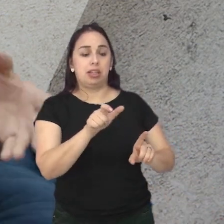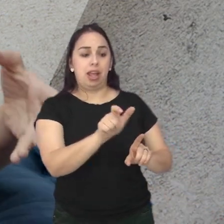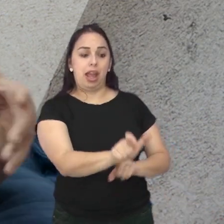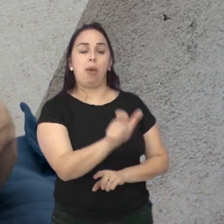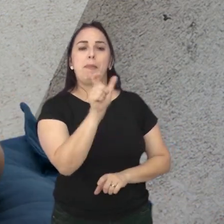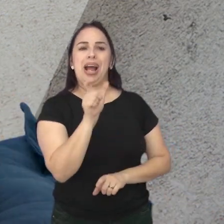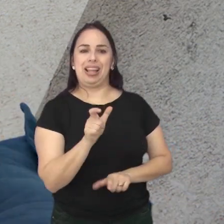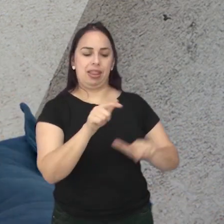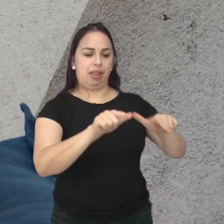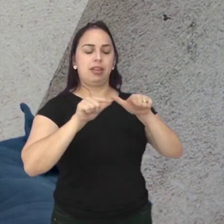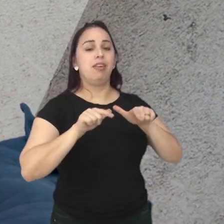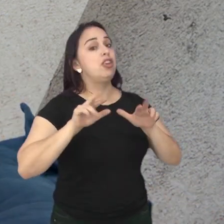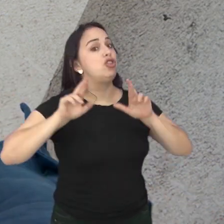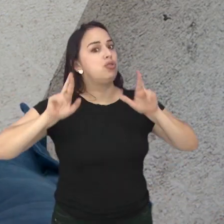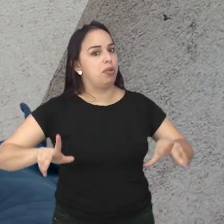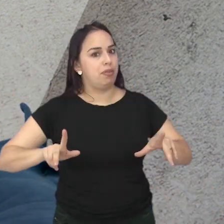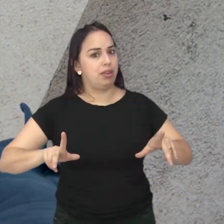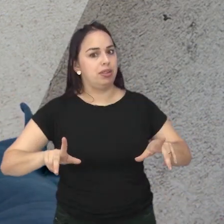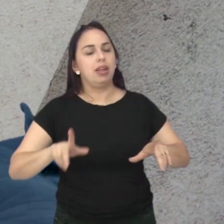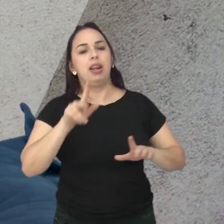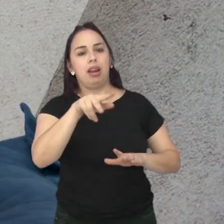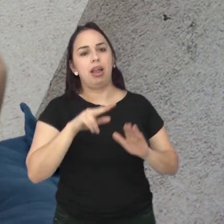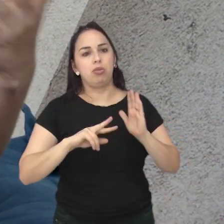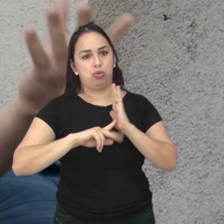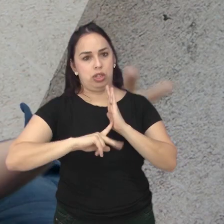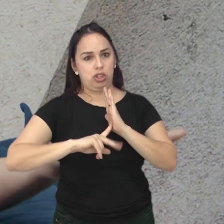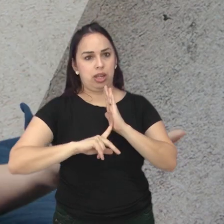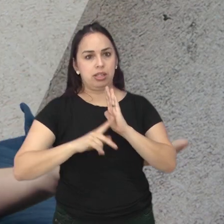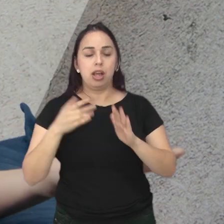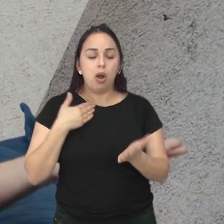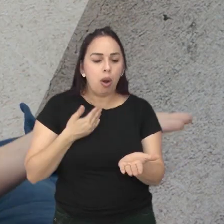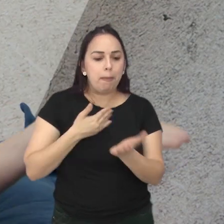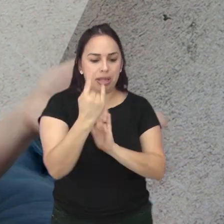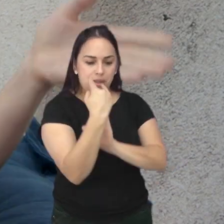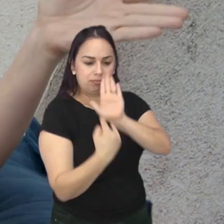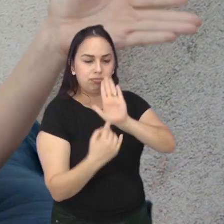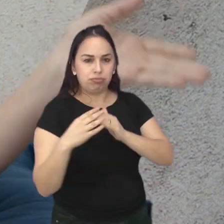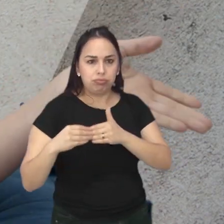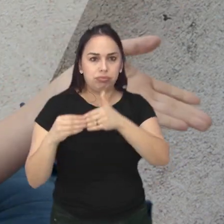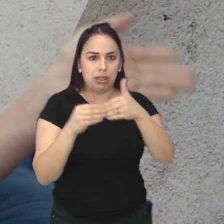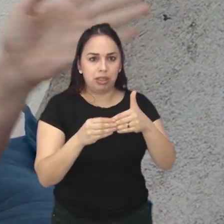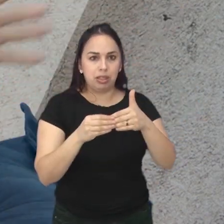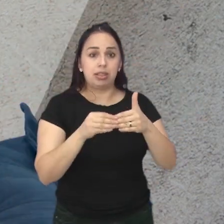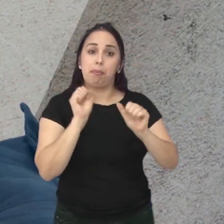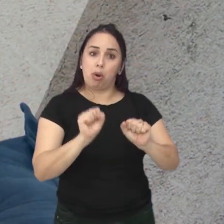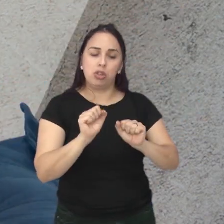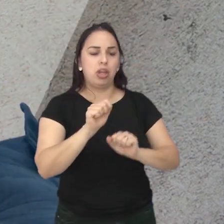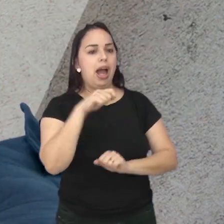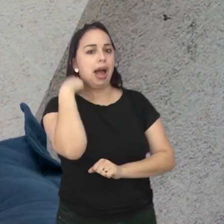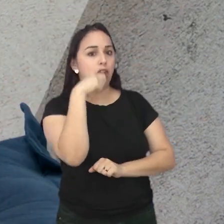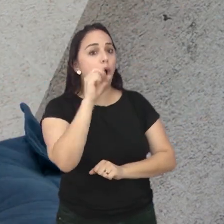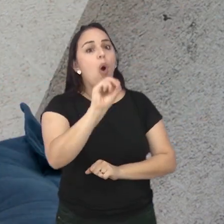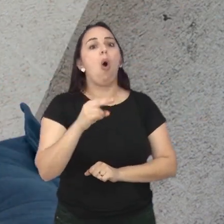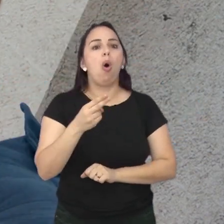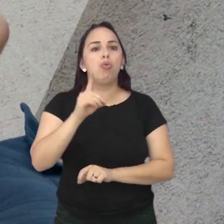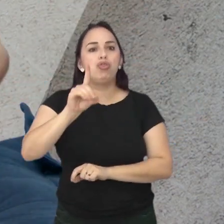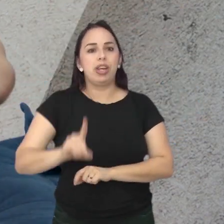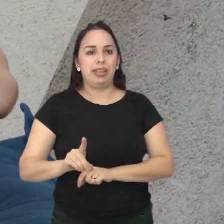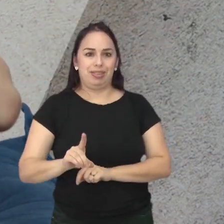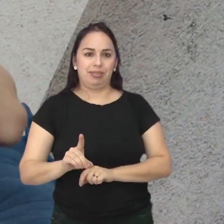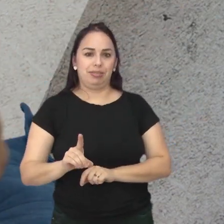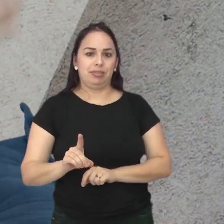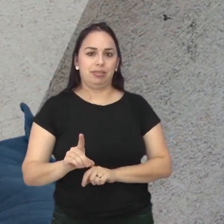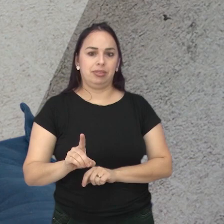são registros diferentes, inclusive. Lá no sindicato você dá a entrada no registro ou como ator ou como diretor. Mas existe